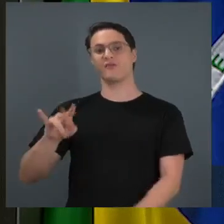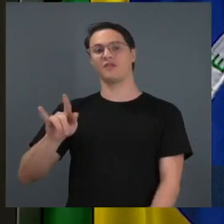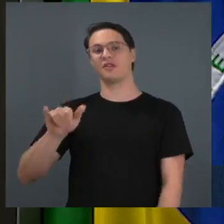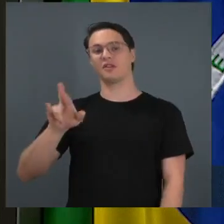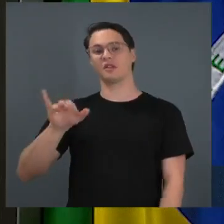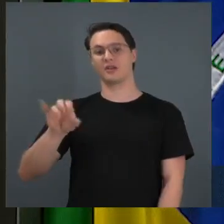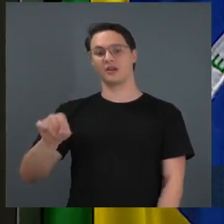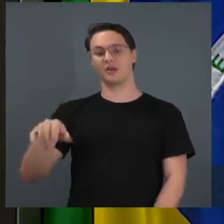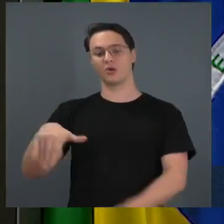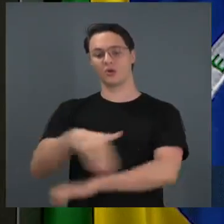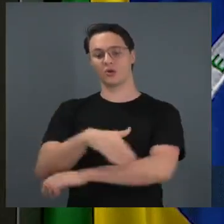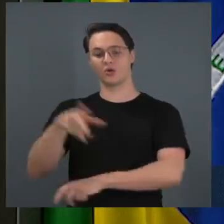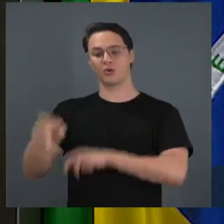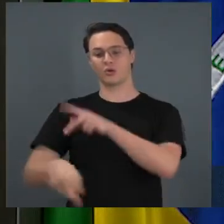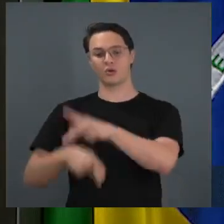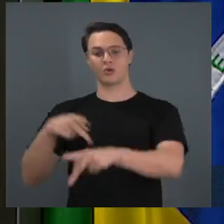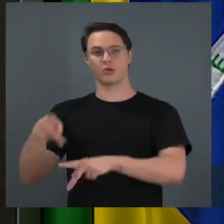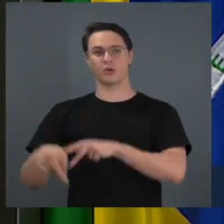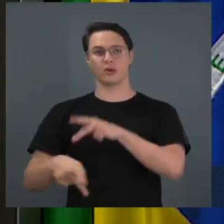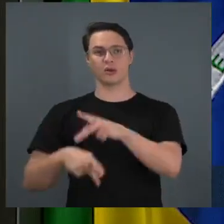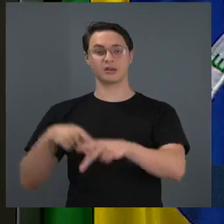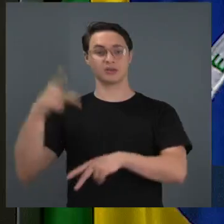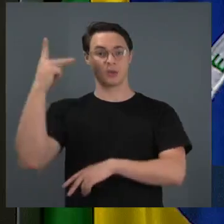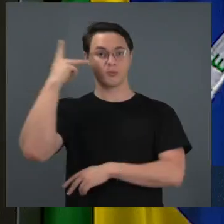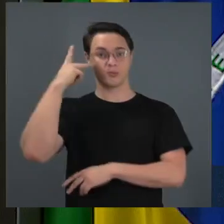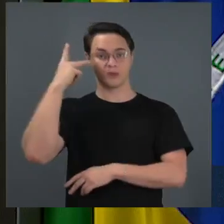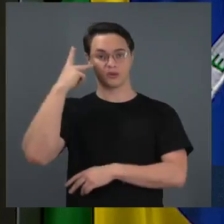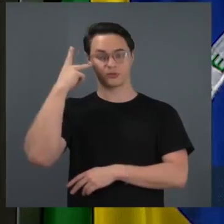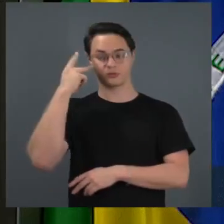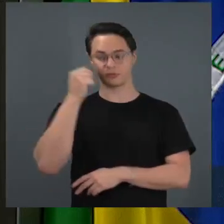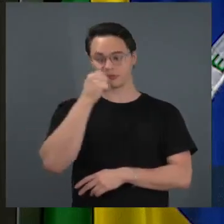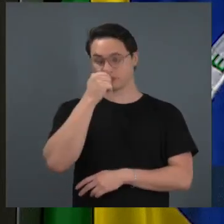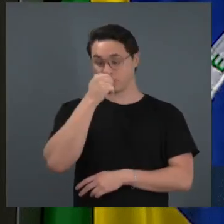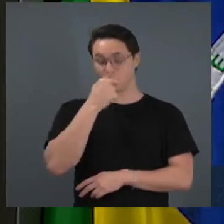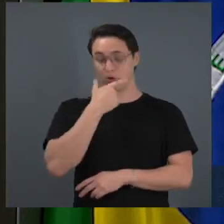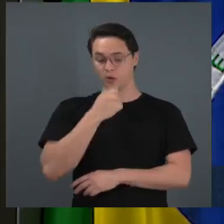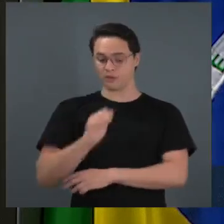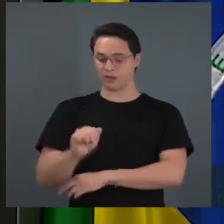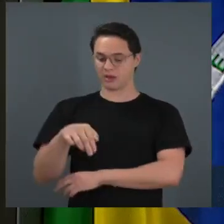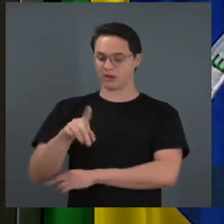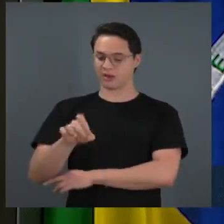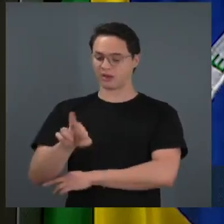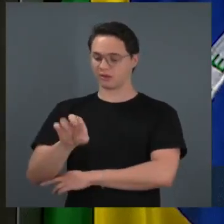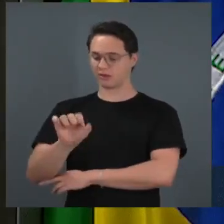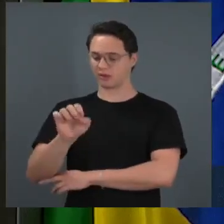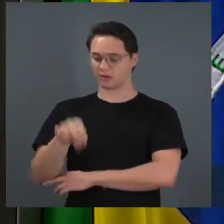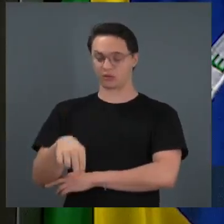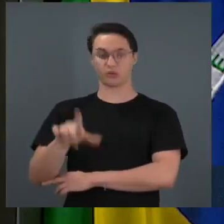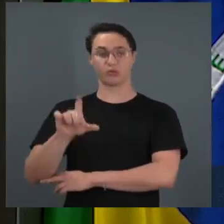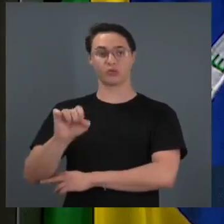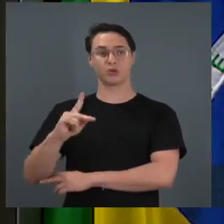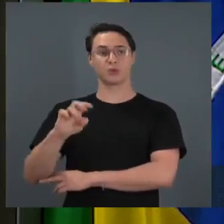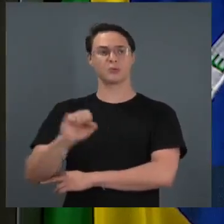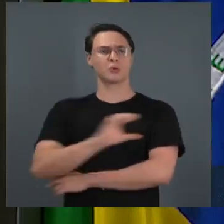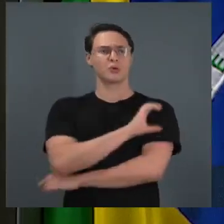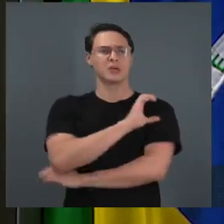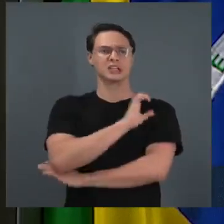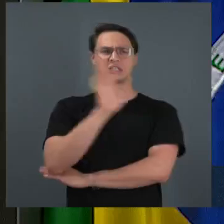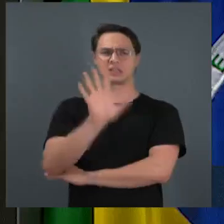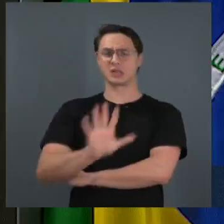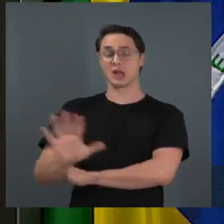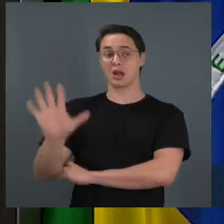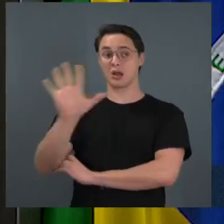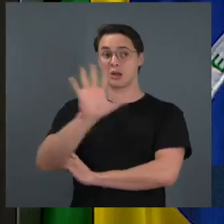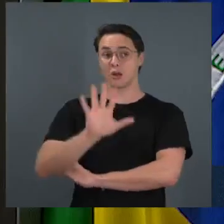povo de rua da Arquidiocese de São Paulo. Anderson Lopes Miranda, coordenador-geral do Comitê